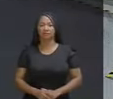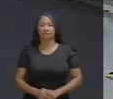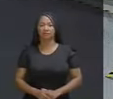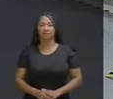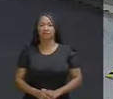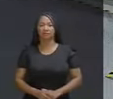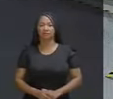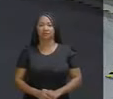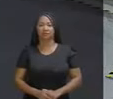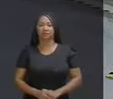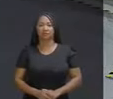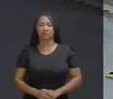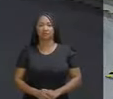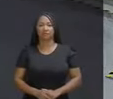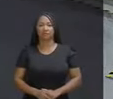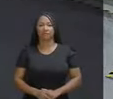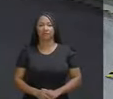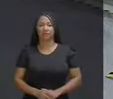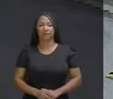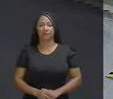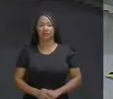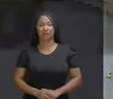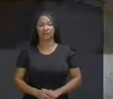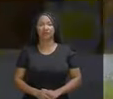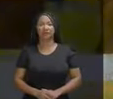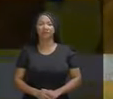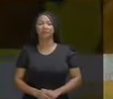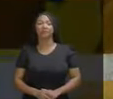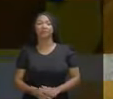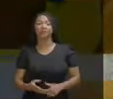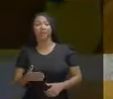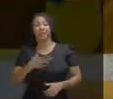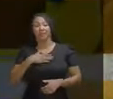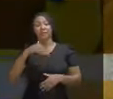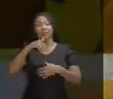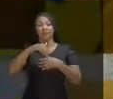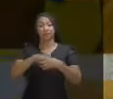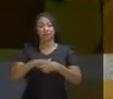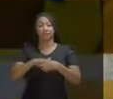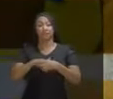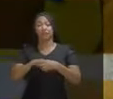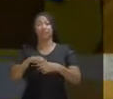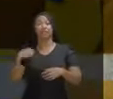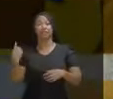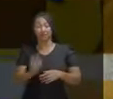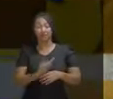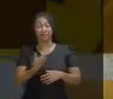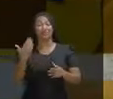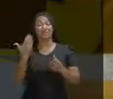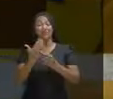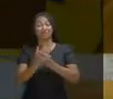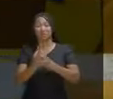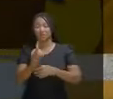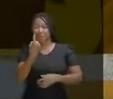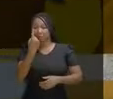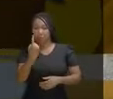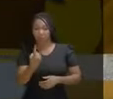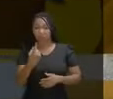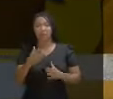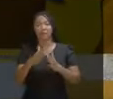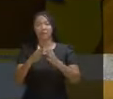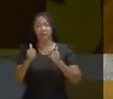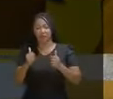Permanece imagem ampla do plenário. Bem, o meu voto está aqui. Como a nossa sessão só tem esse processo... Foco no desembargador Carmo Antônio. Eu vou pedir